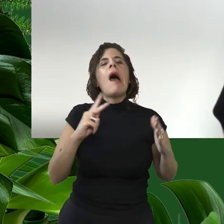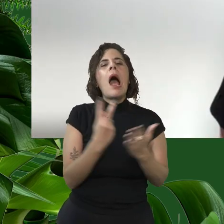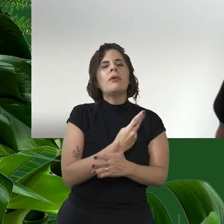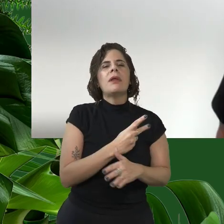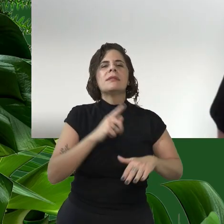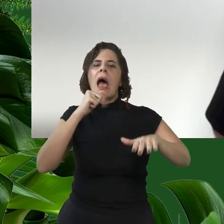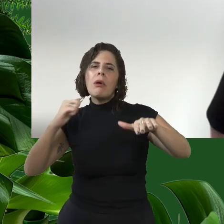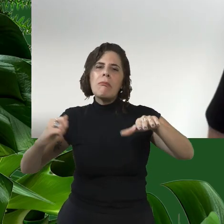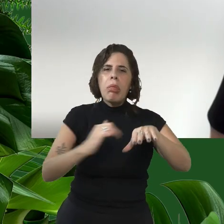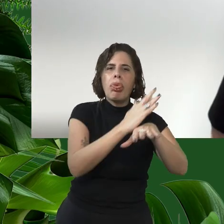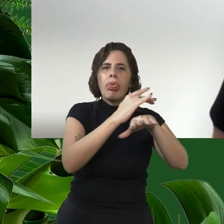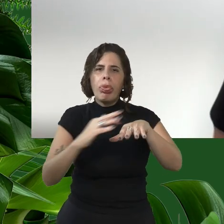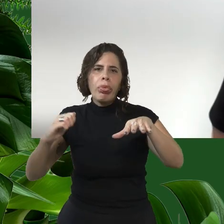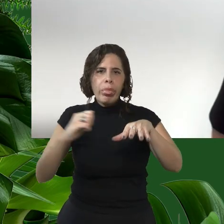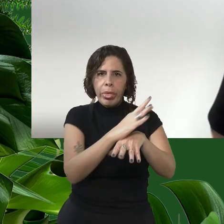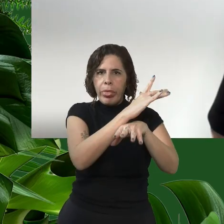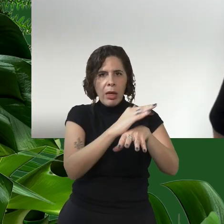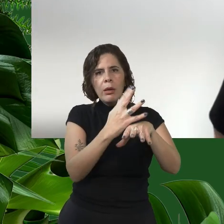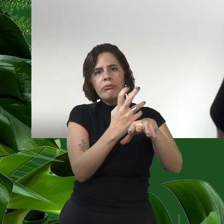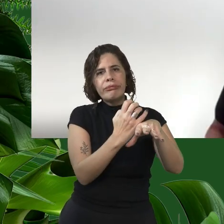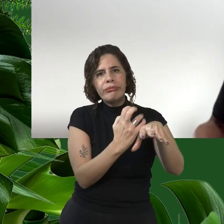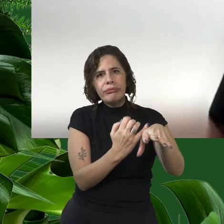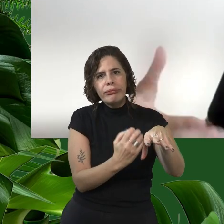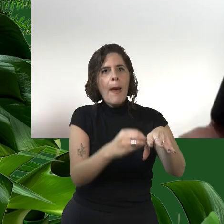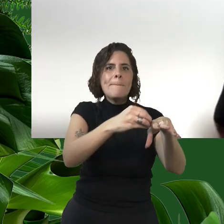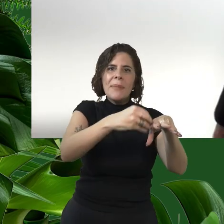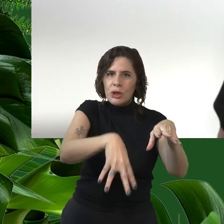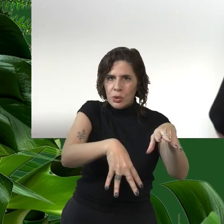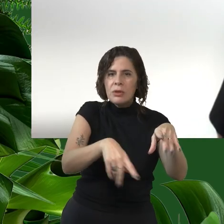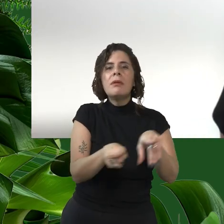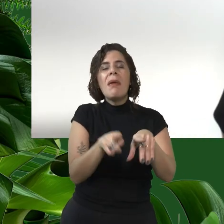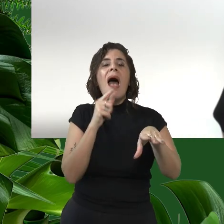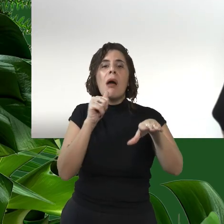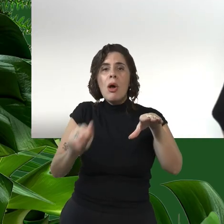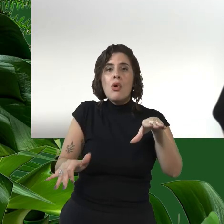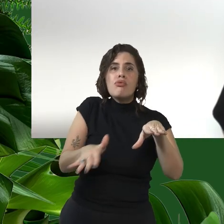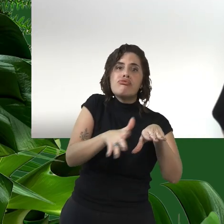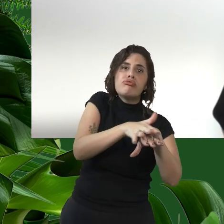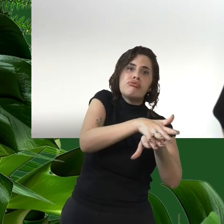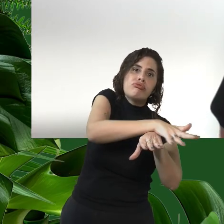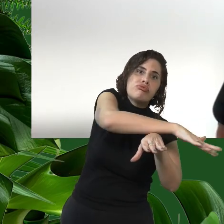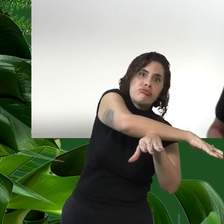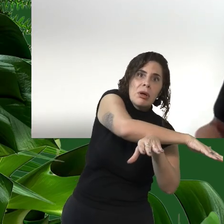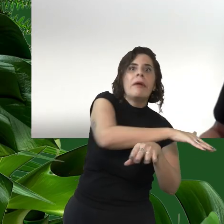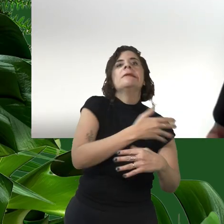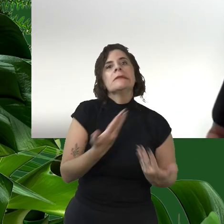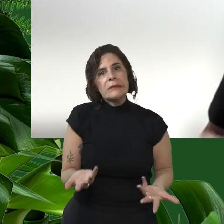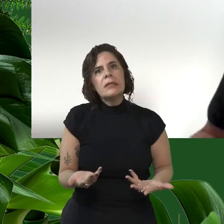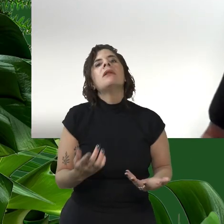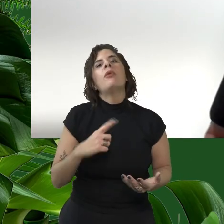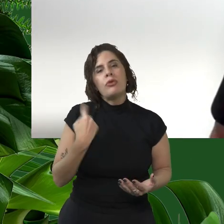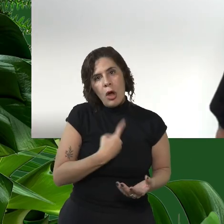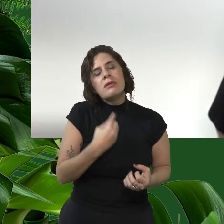toda a questão da elevação do nível do mar, as grandes tempestades. Então, nós temos uma série de iniciativas que visam apoiar